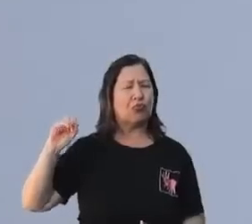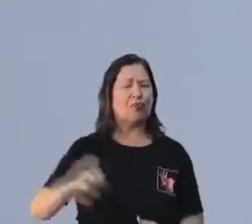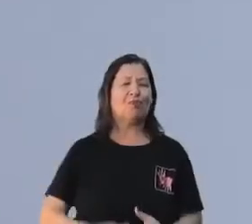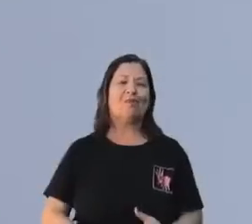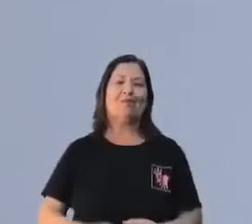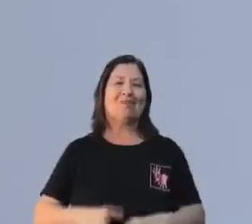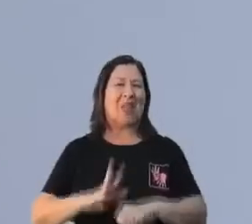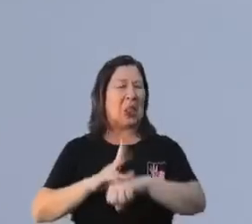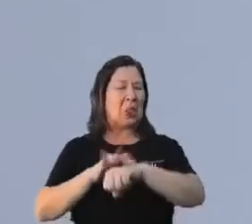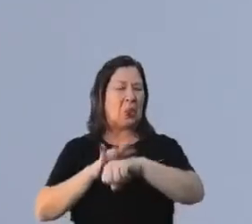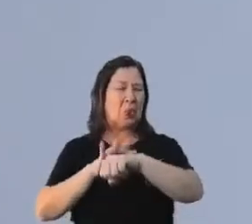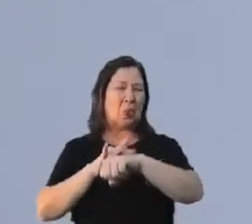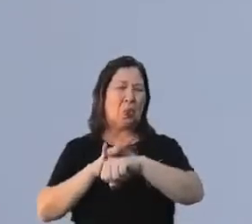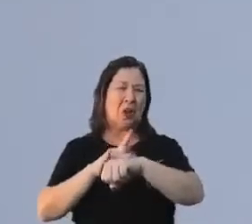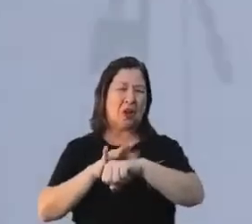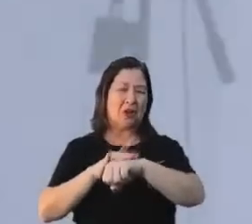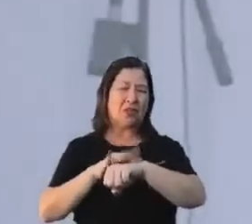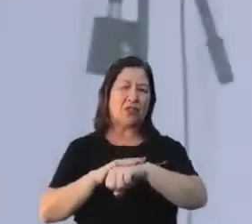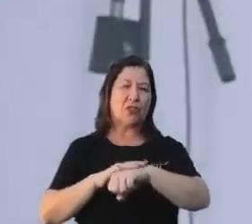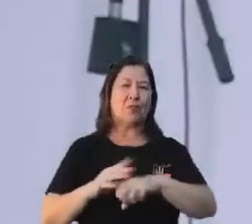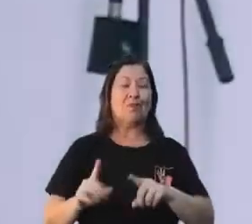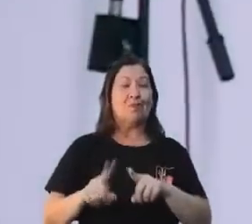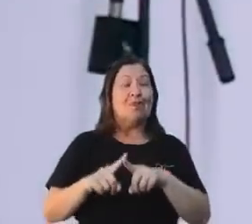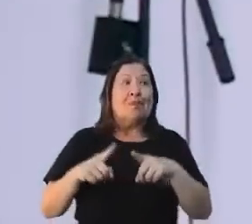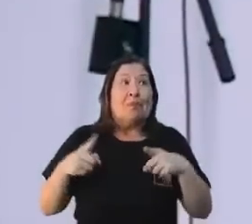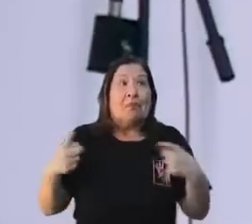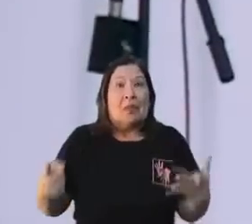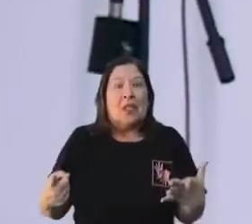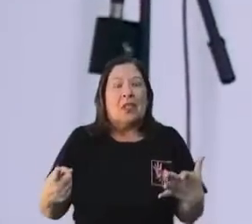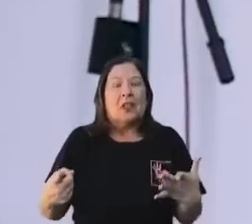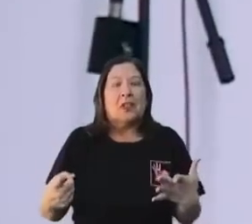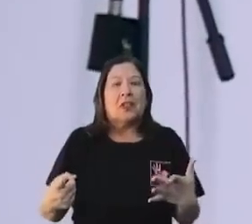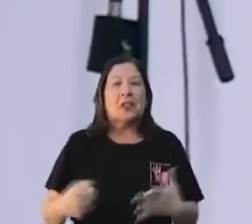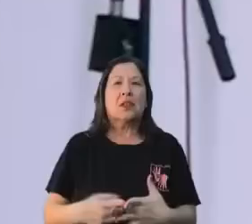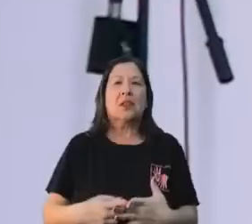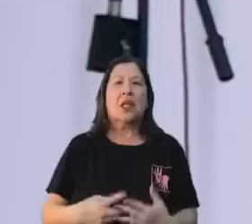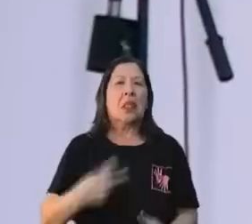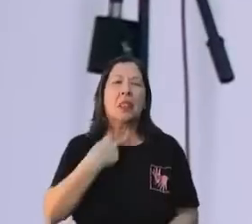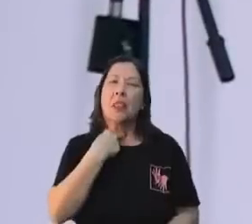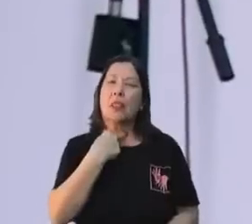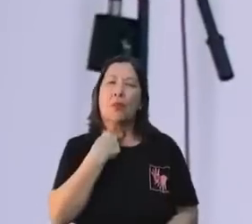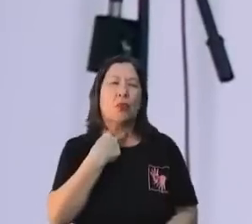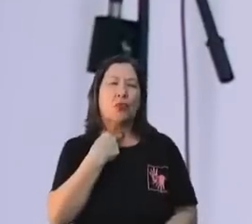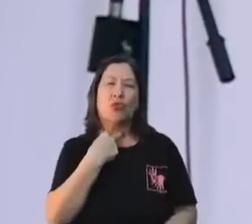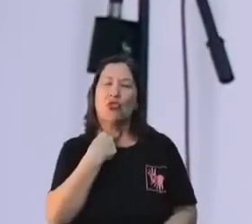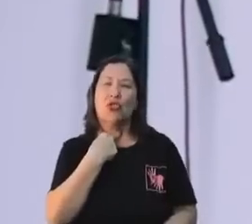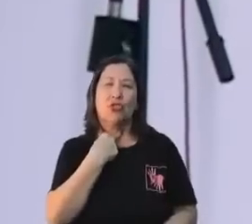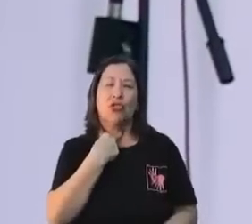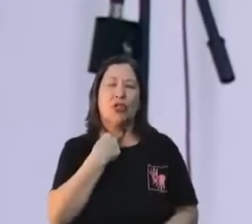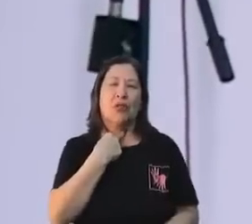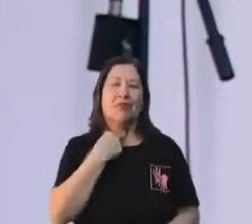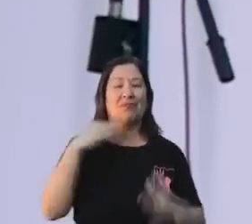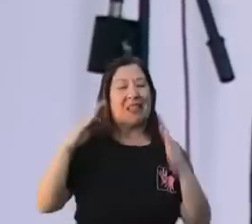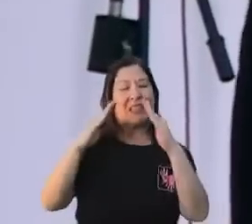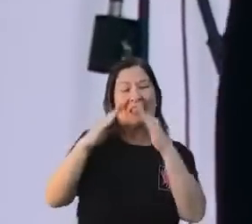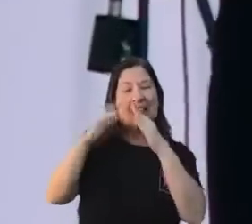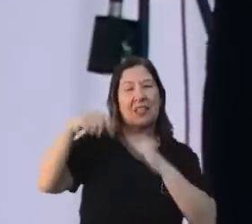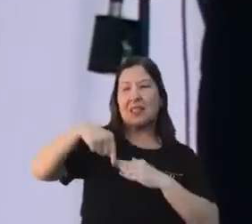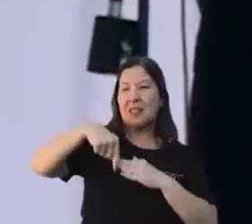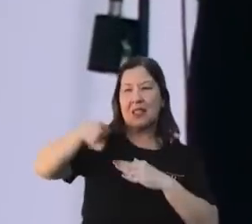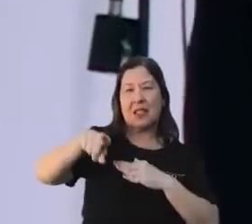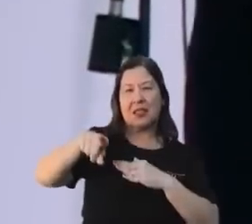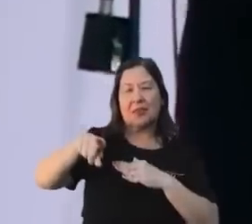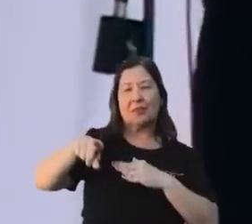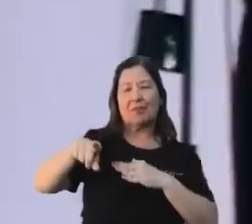casa, muito menos dar um banquete e receber alguém em sua casa. Mas se Simão não